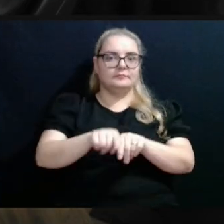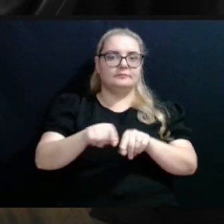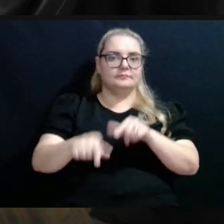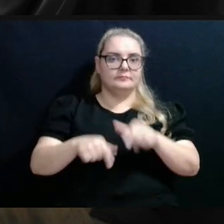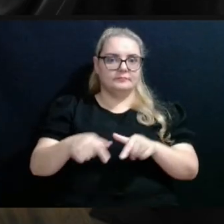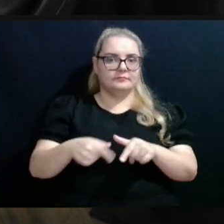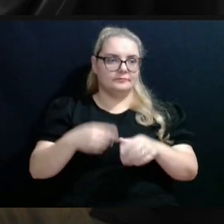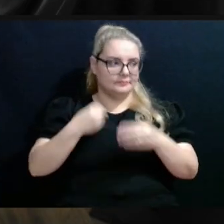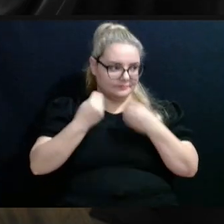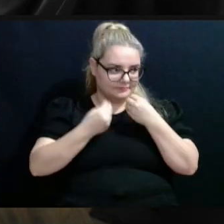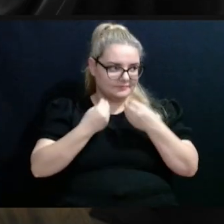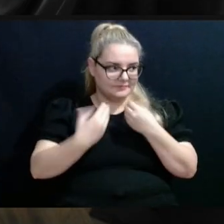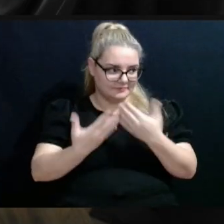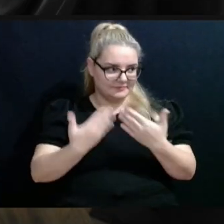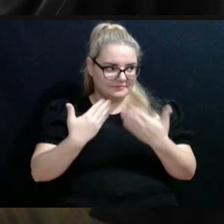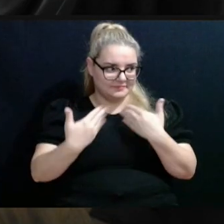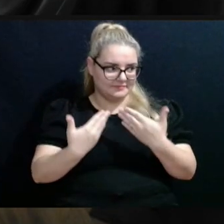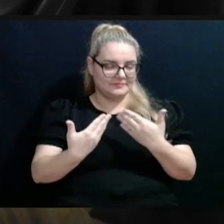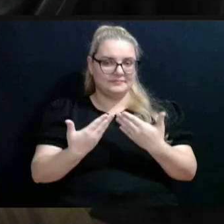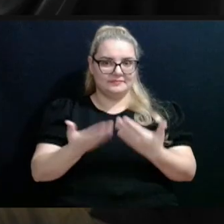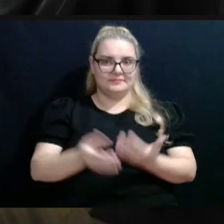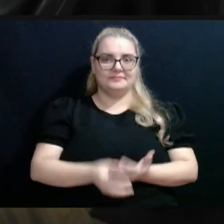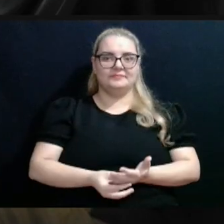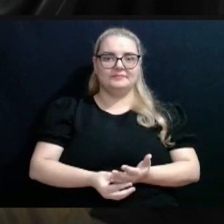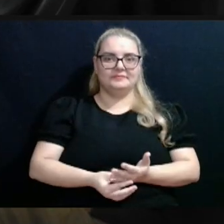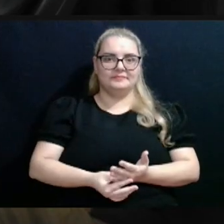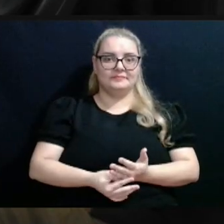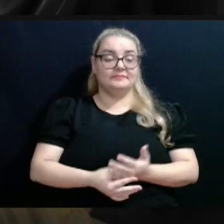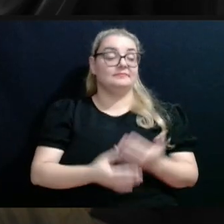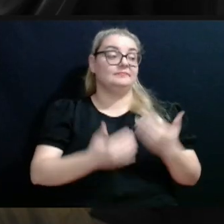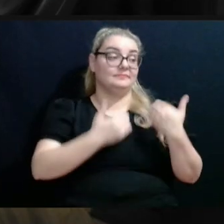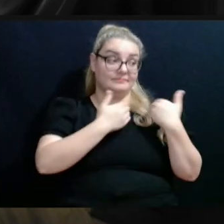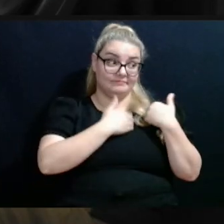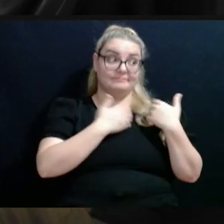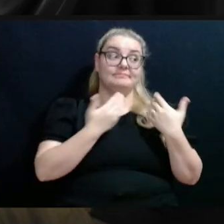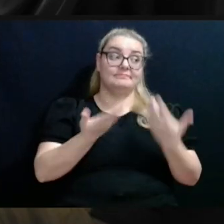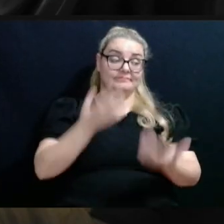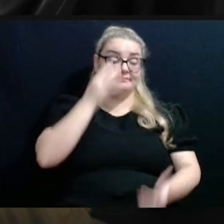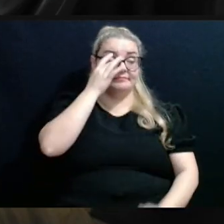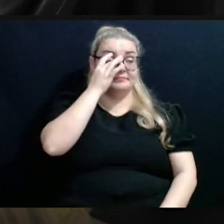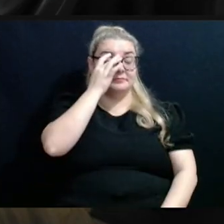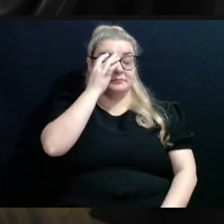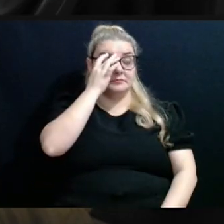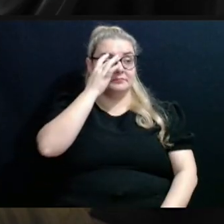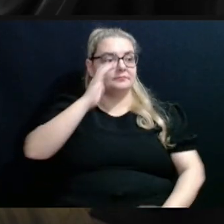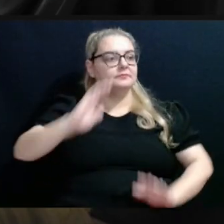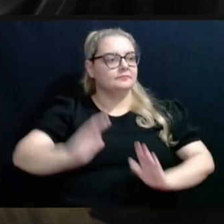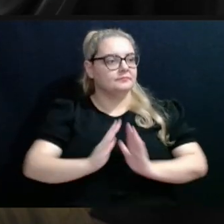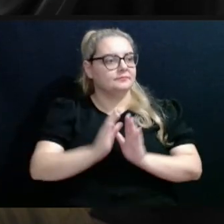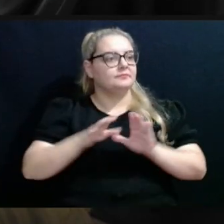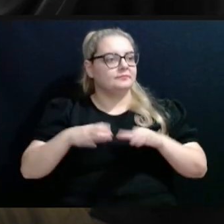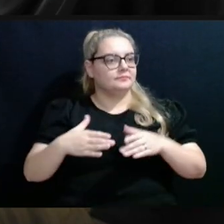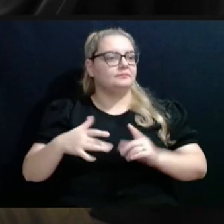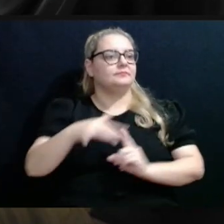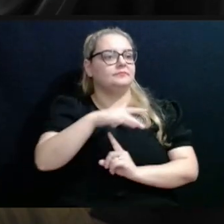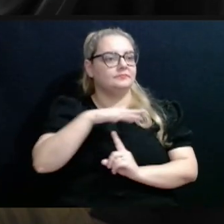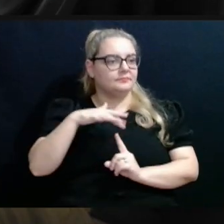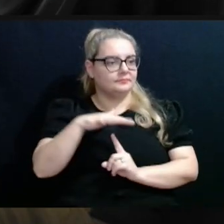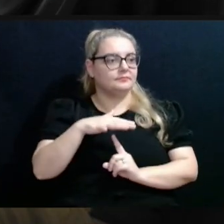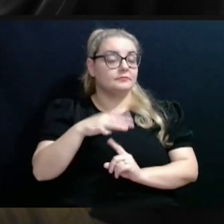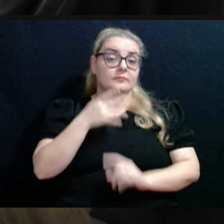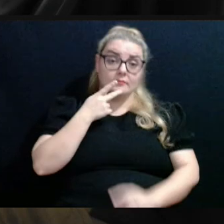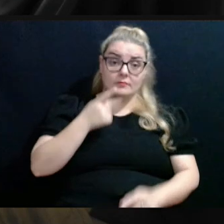começar nosso bate-papo por aí, essa responsabilidade de estar à frente da Comissão de Meio Ambiente. Eu digo por